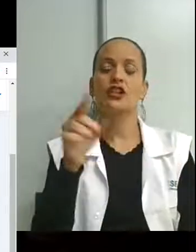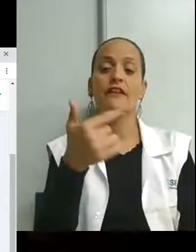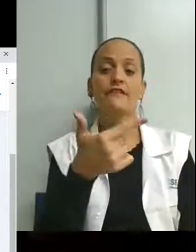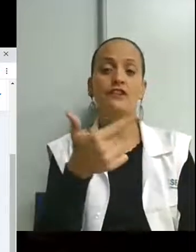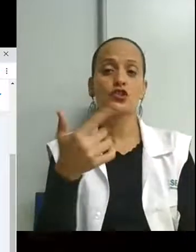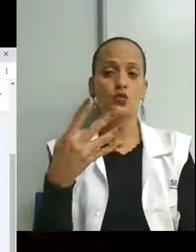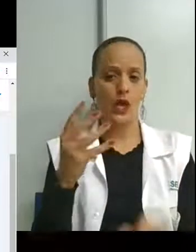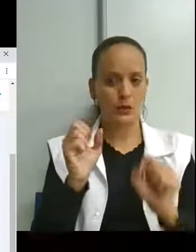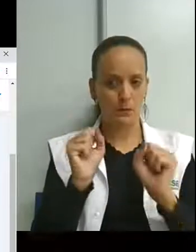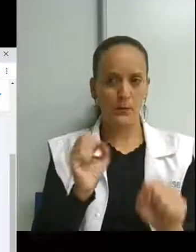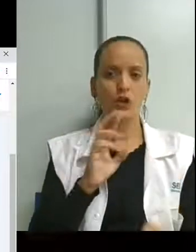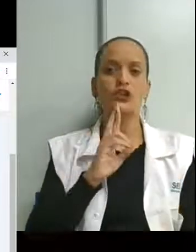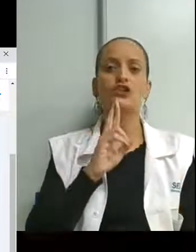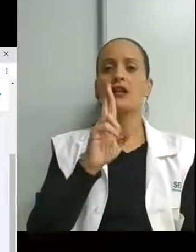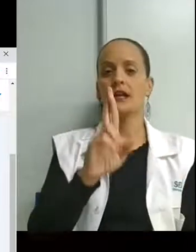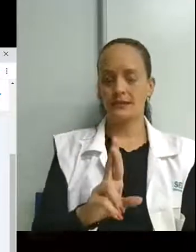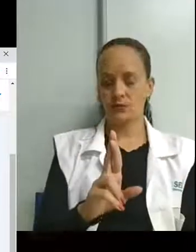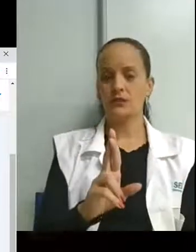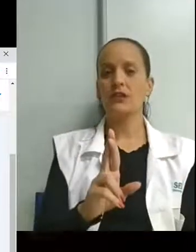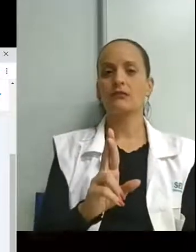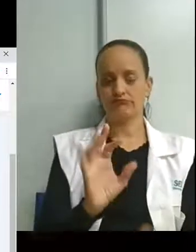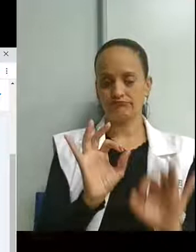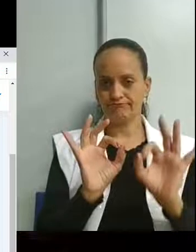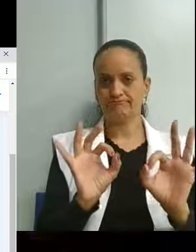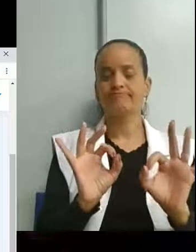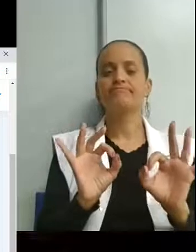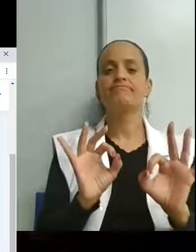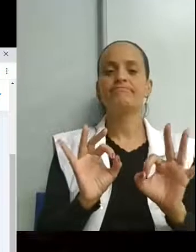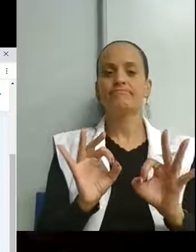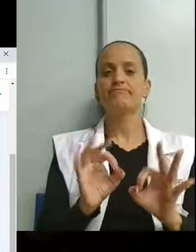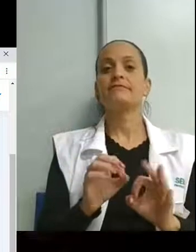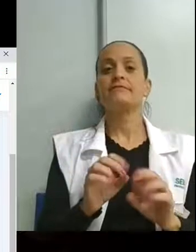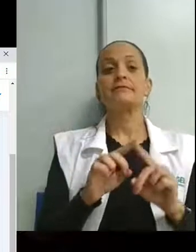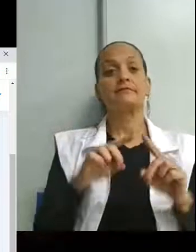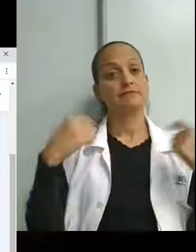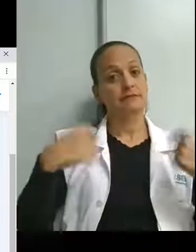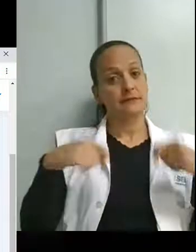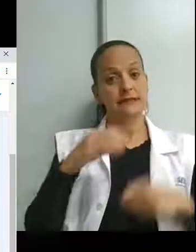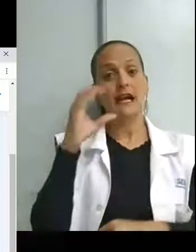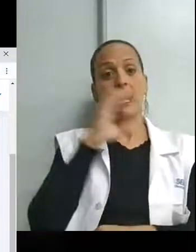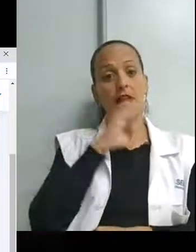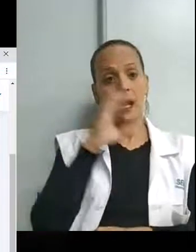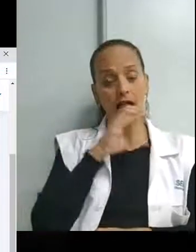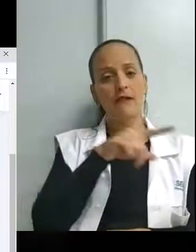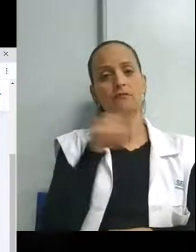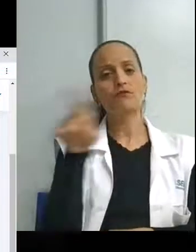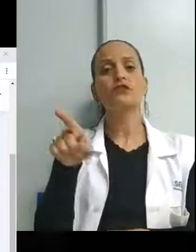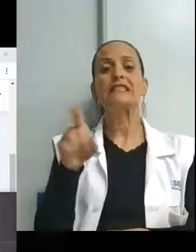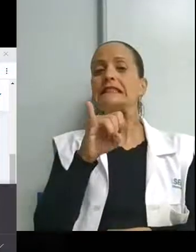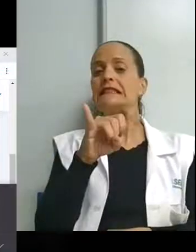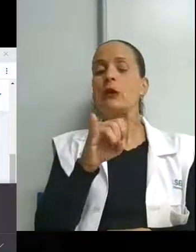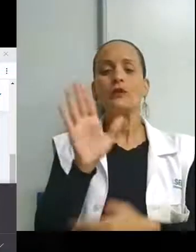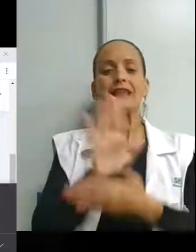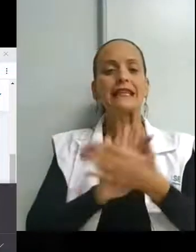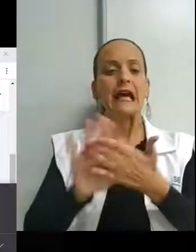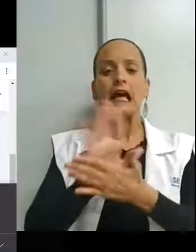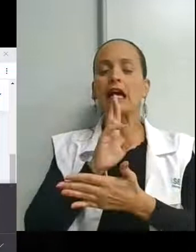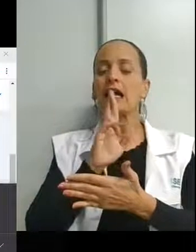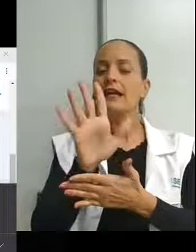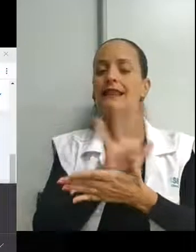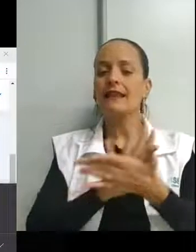né, eu vou estar considerando aí as avaliações de vocês até 100 pontos, né? Aí depois do dia 24, né, que a gente tinha